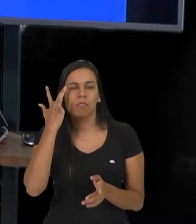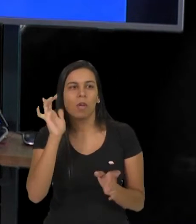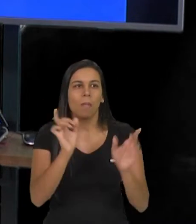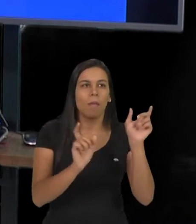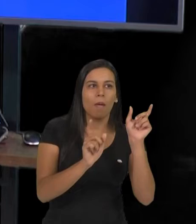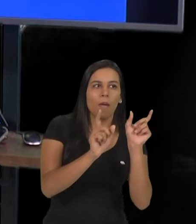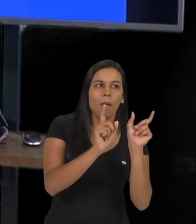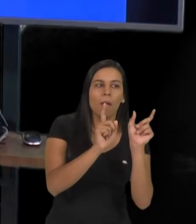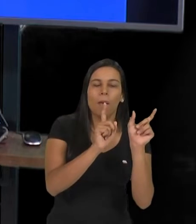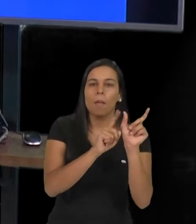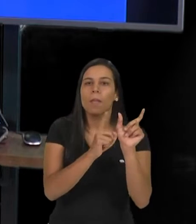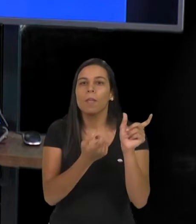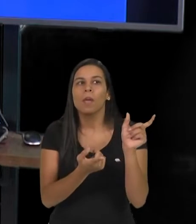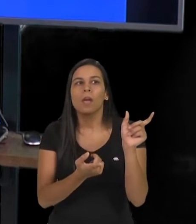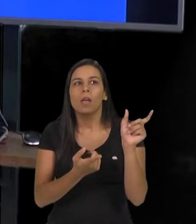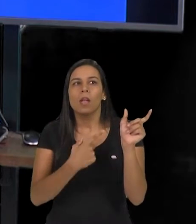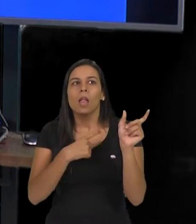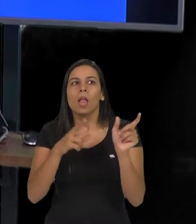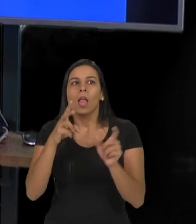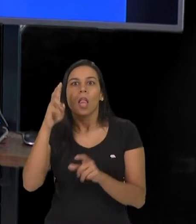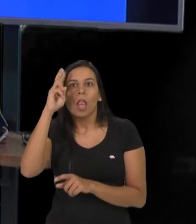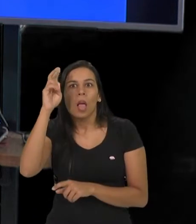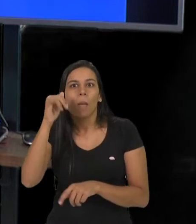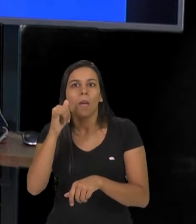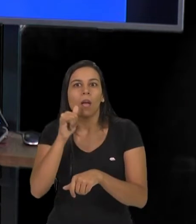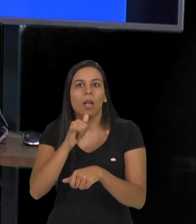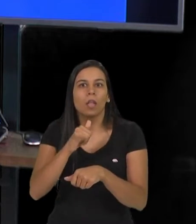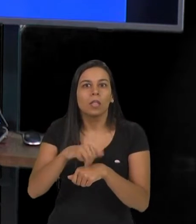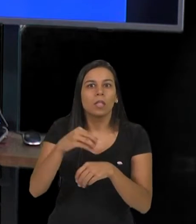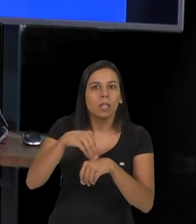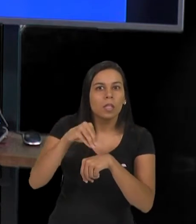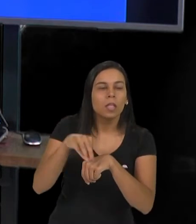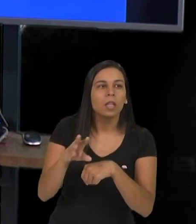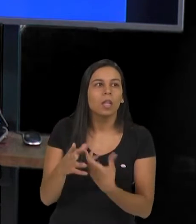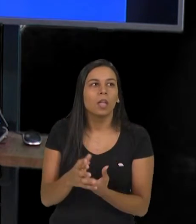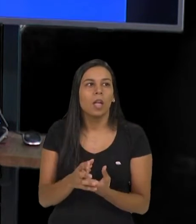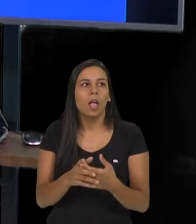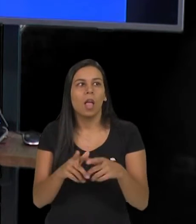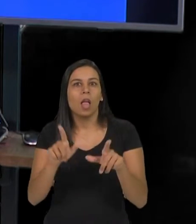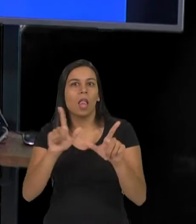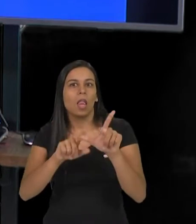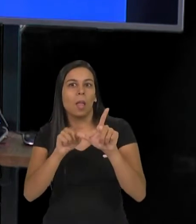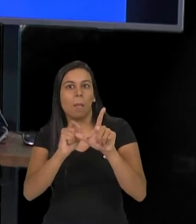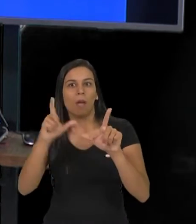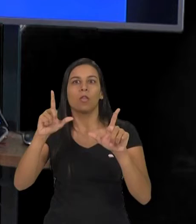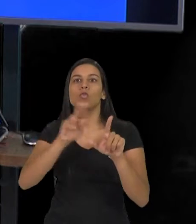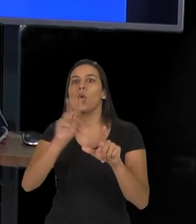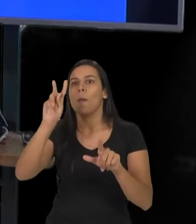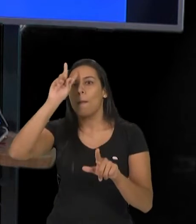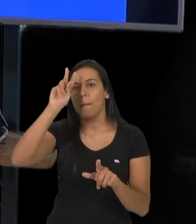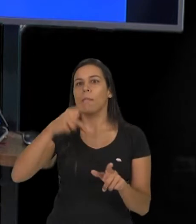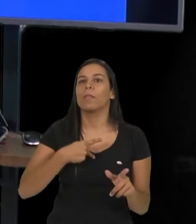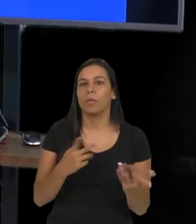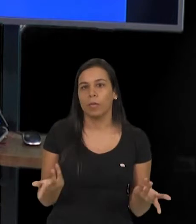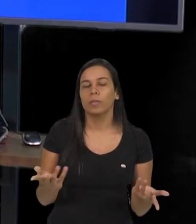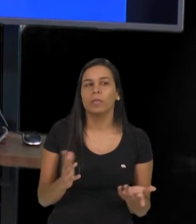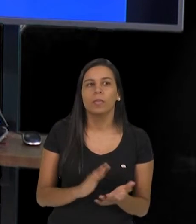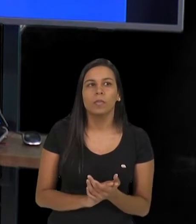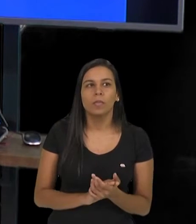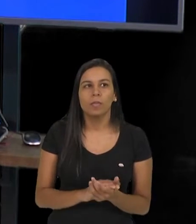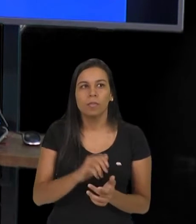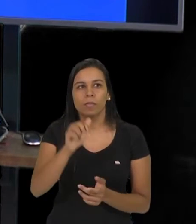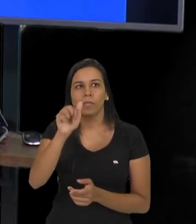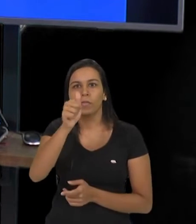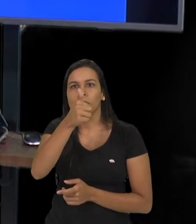maiúscula. Ou seja, lembra daquela dica, marcas tipográficas, a palavra está em maiúscula, é nome próprio, né? Então é um nome próprio que tem 14, 16 e um